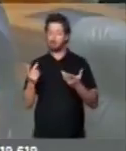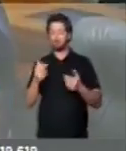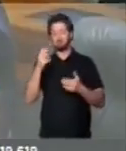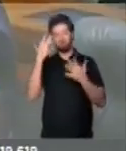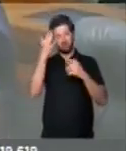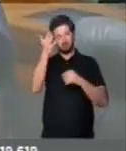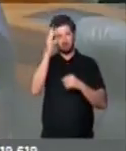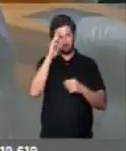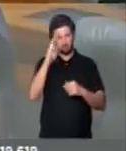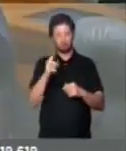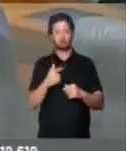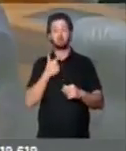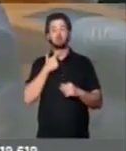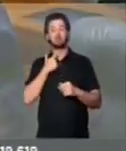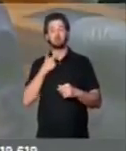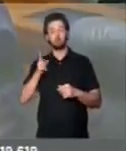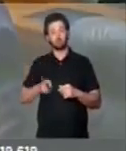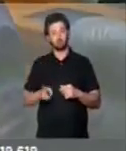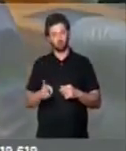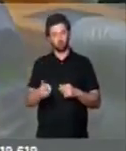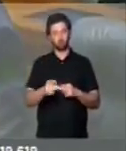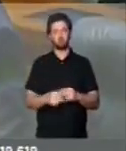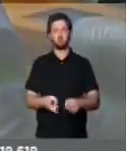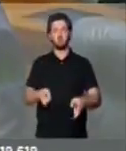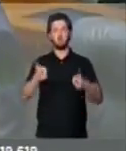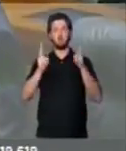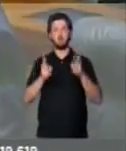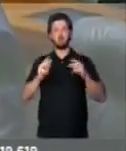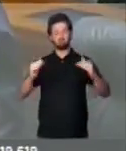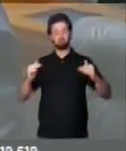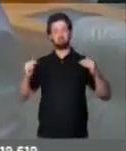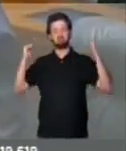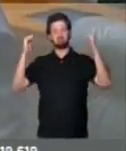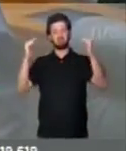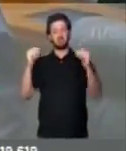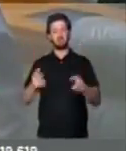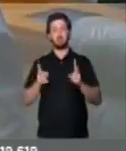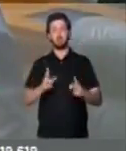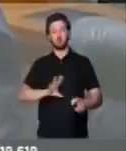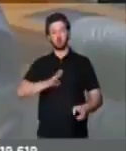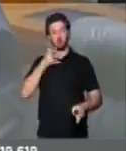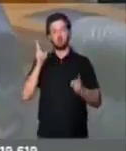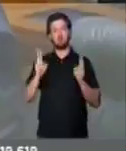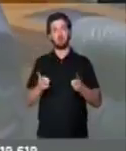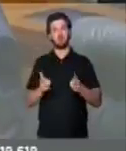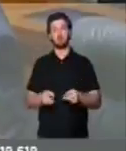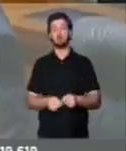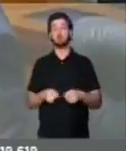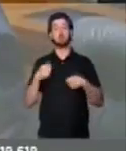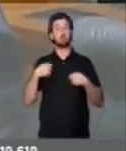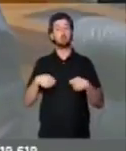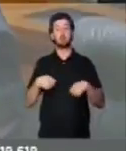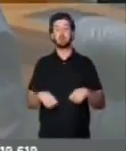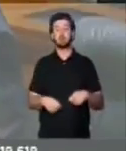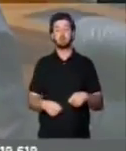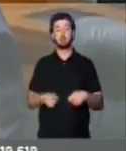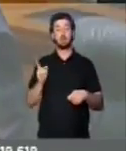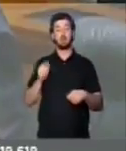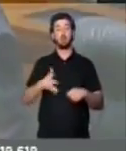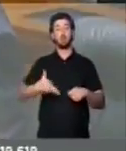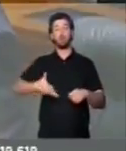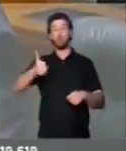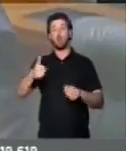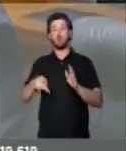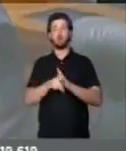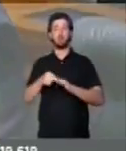Excelência e desejo que Vossa Excelência continue com a mesma altivez, com essa mesma coragem que tem que ser uma qualidade